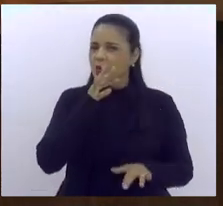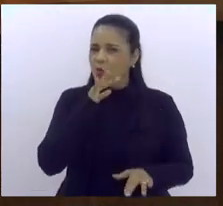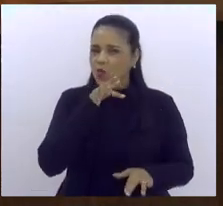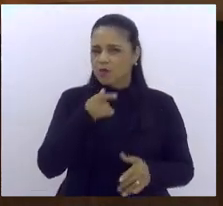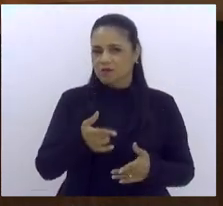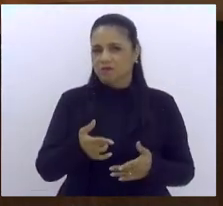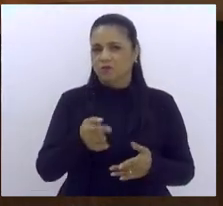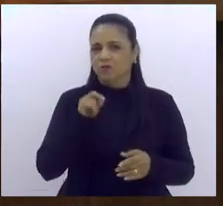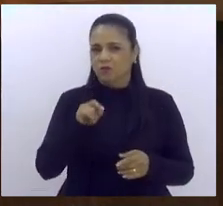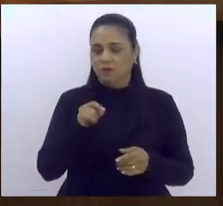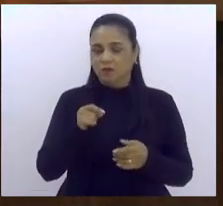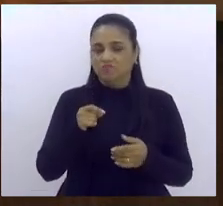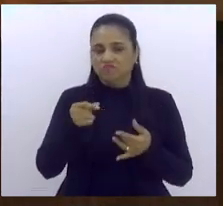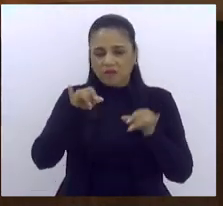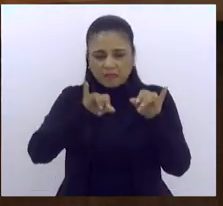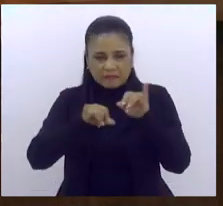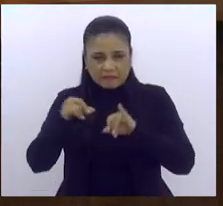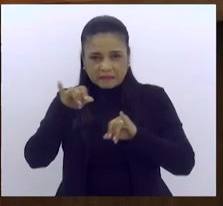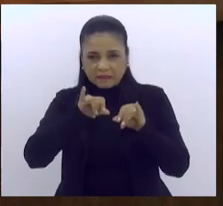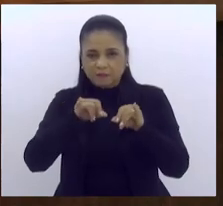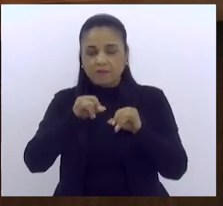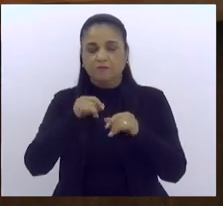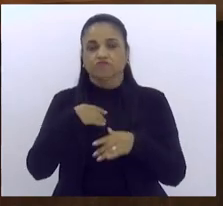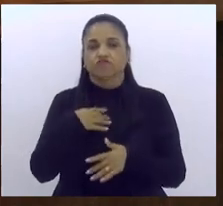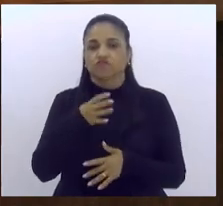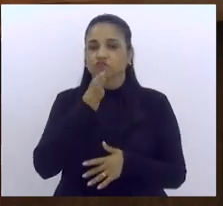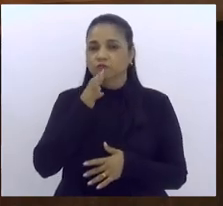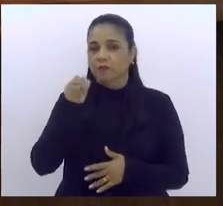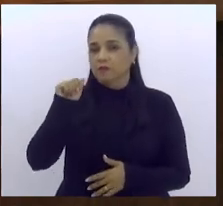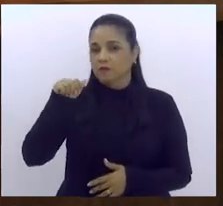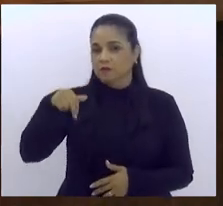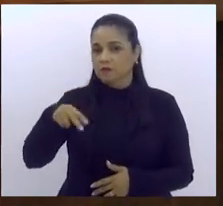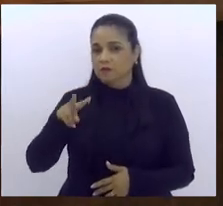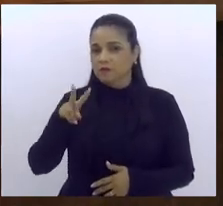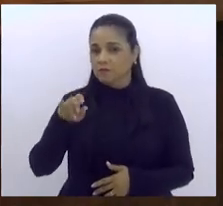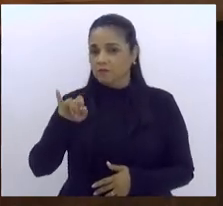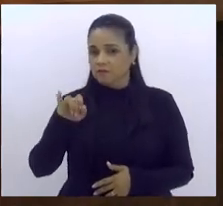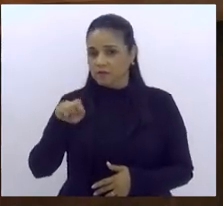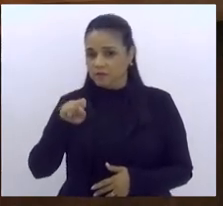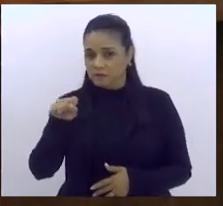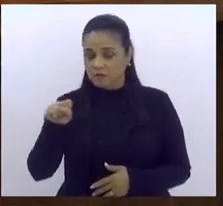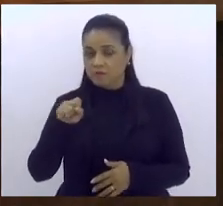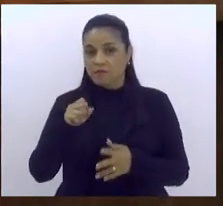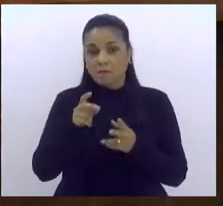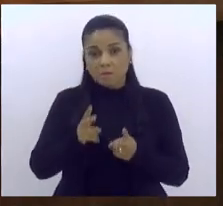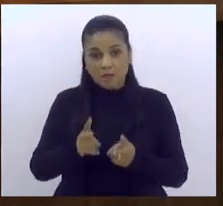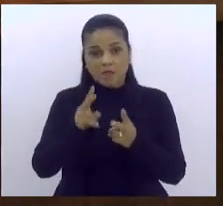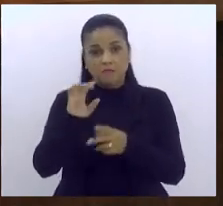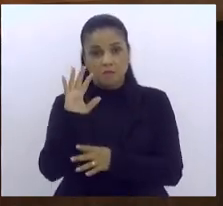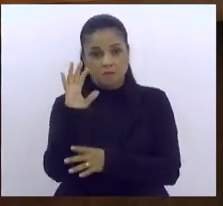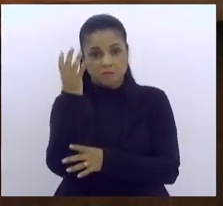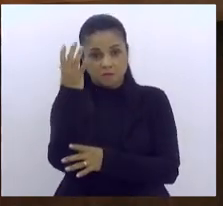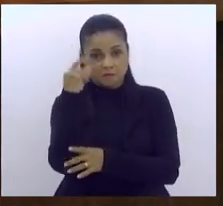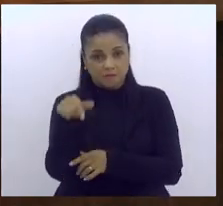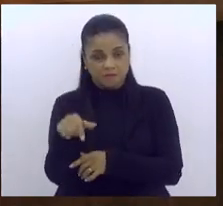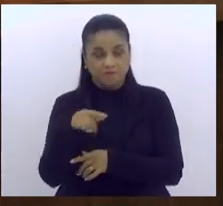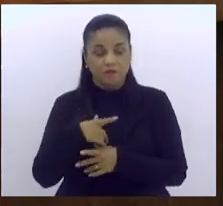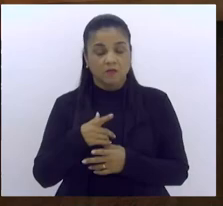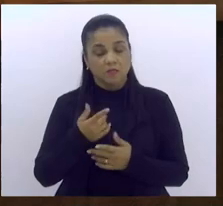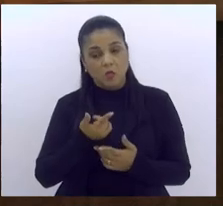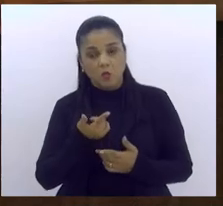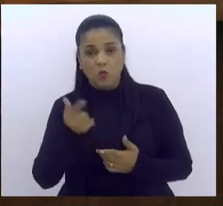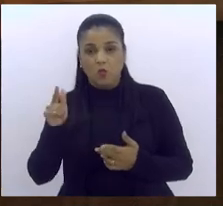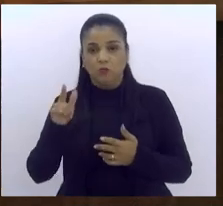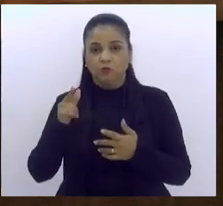um princípio ativo reconhecido pela Anvisa apenas porque a mesma planta tem outros princípios ativos que